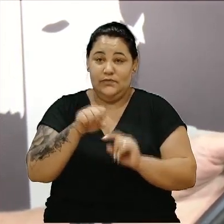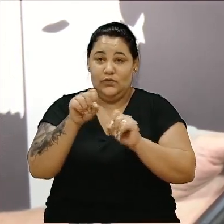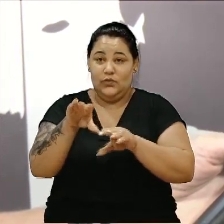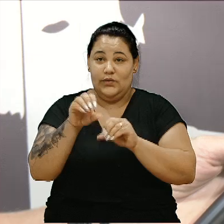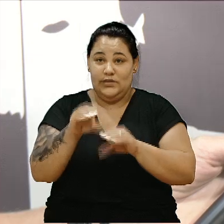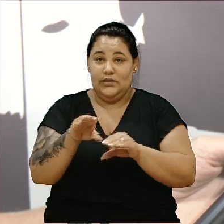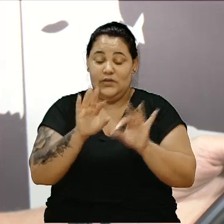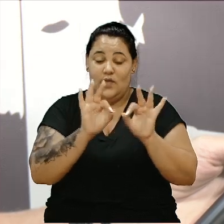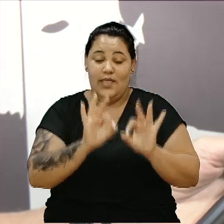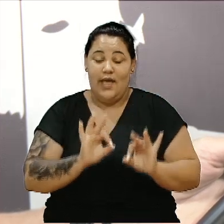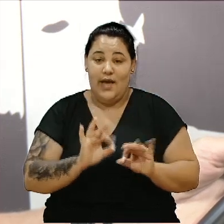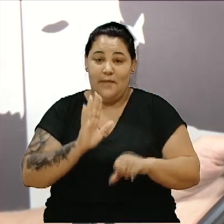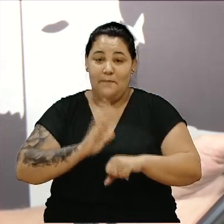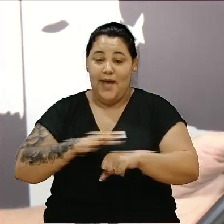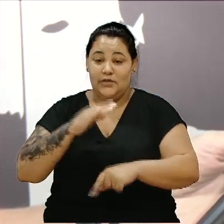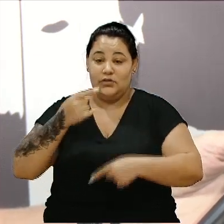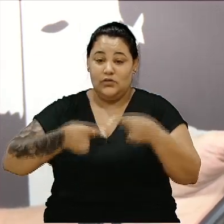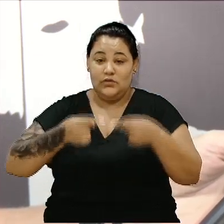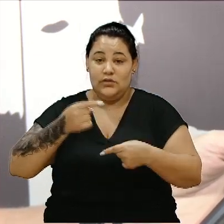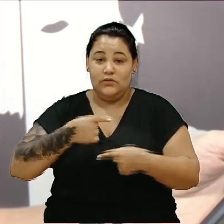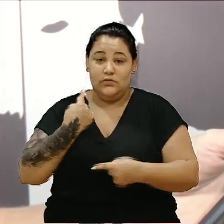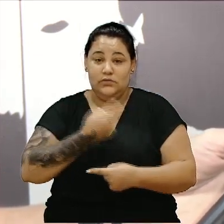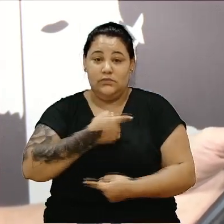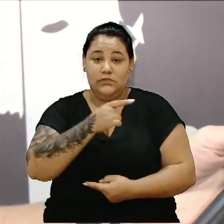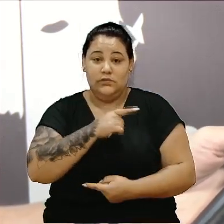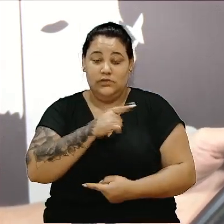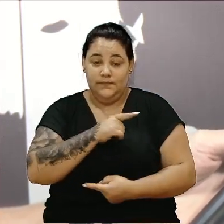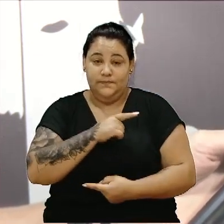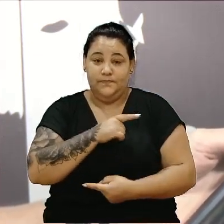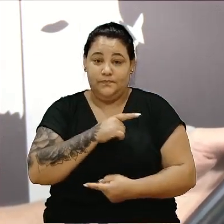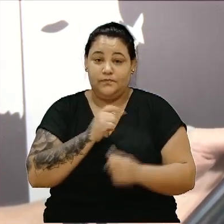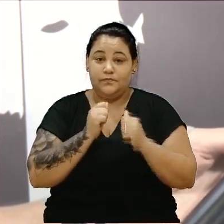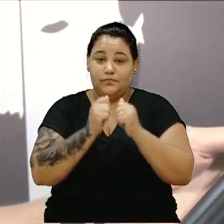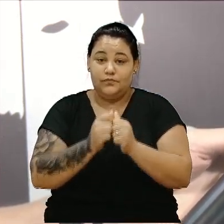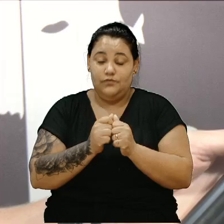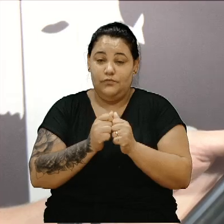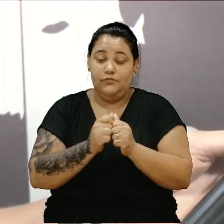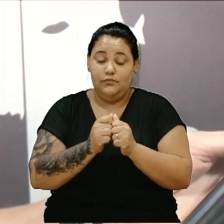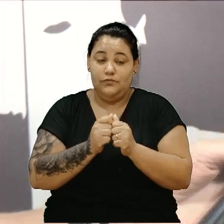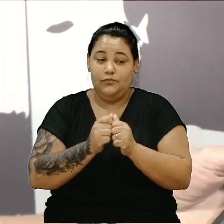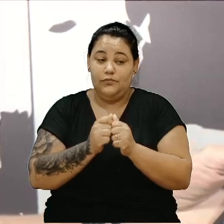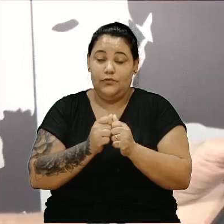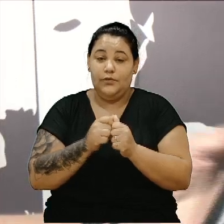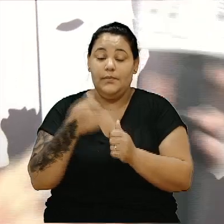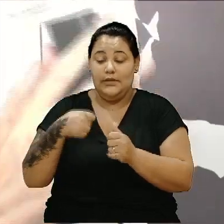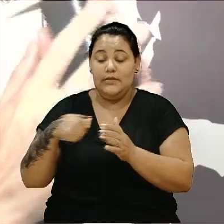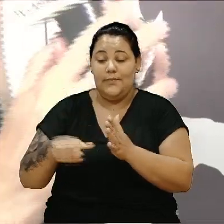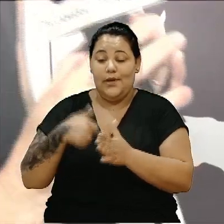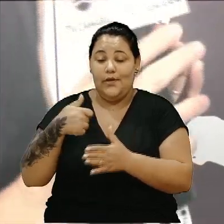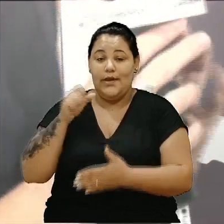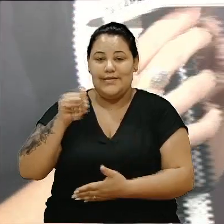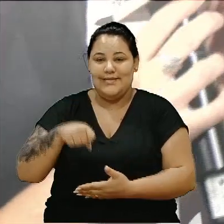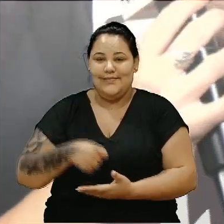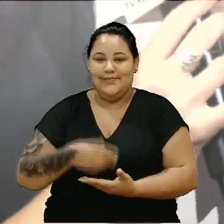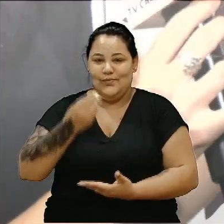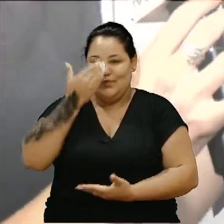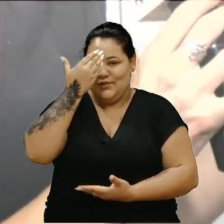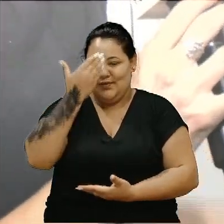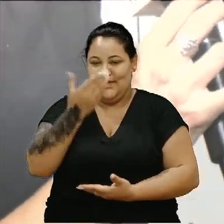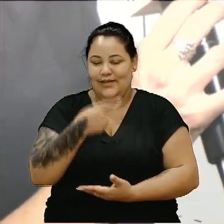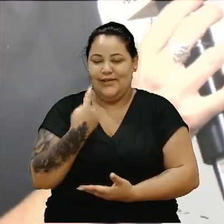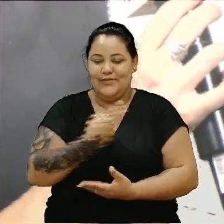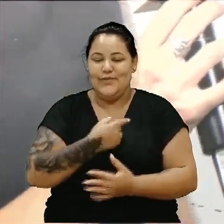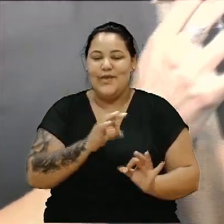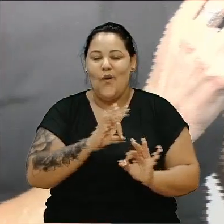mais as discussões que nós vamos ter nessa frente parlamentar, a tendência é de grandes mudanças. Muito obrigada, a gente vai acompanhar